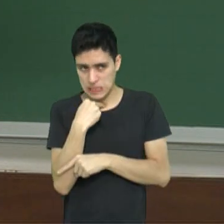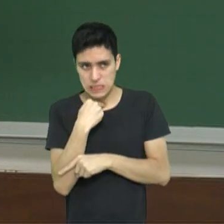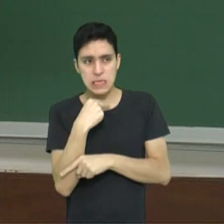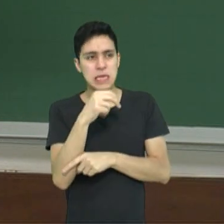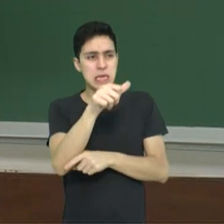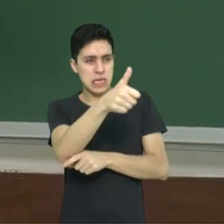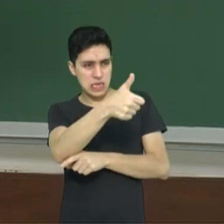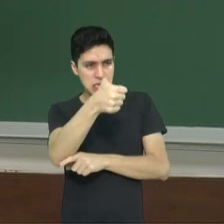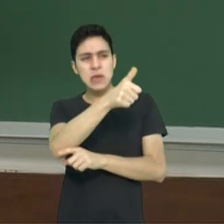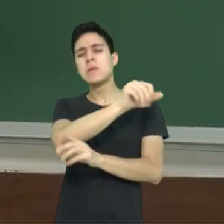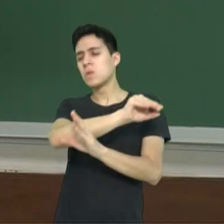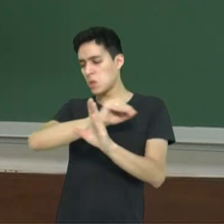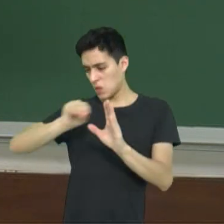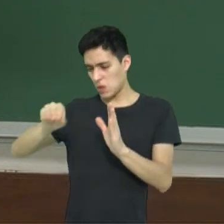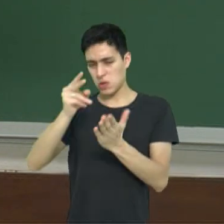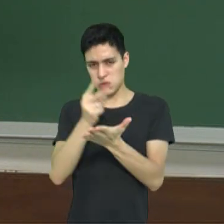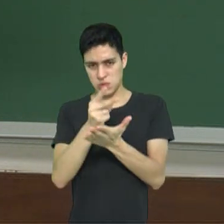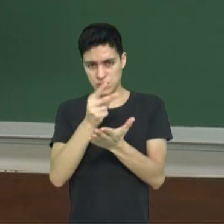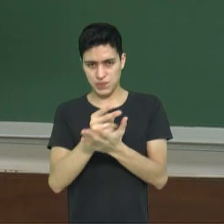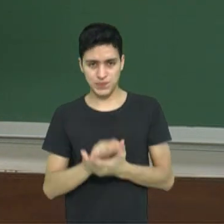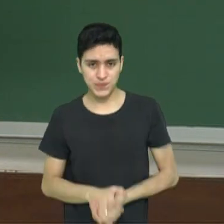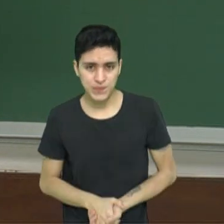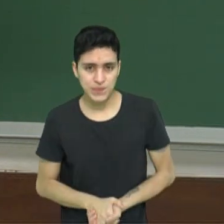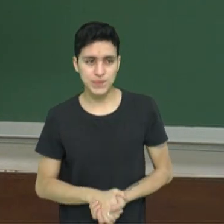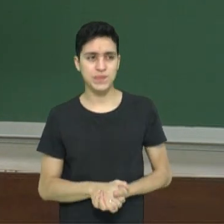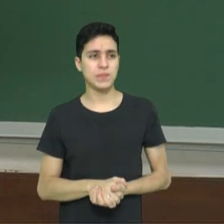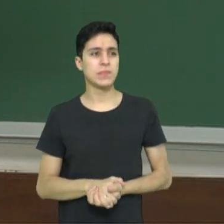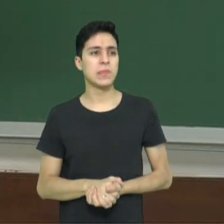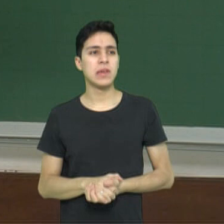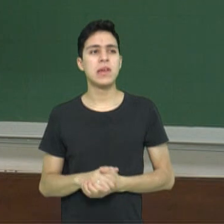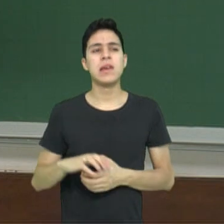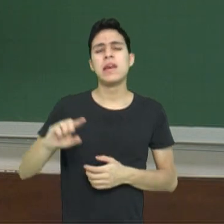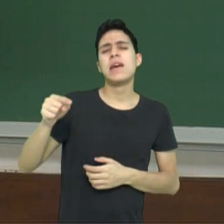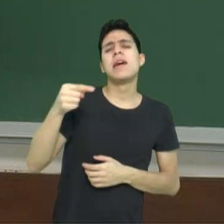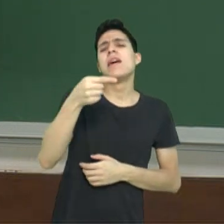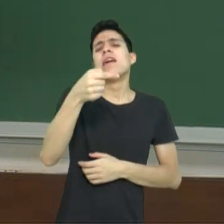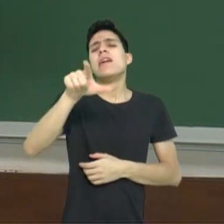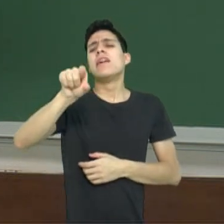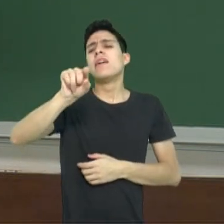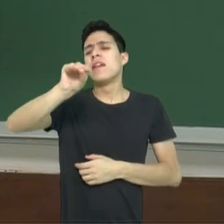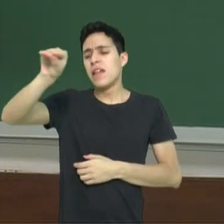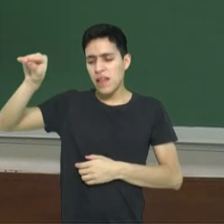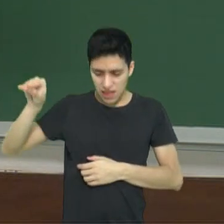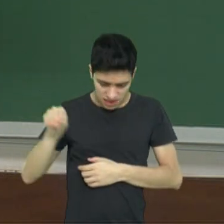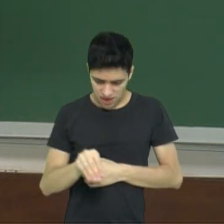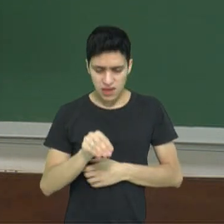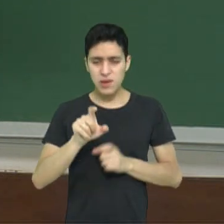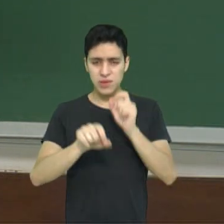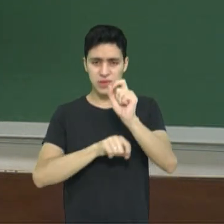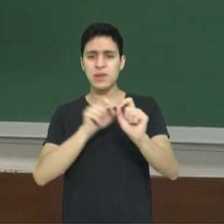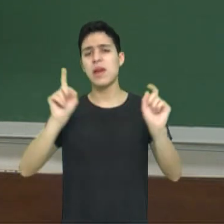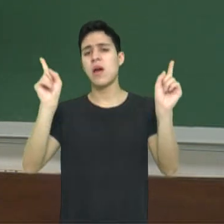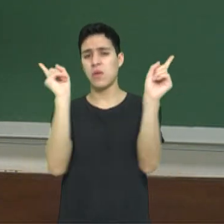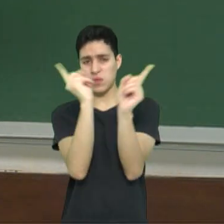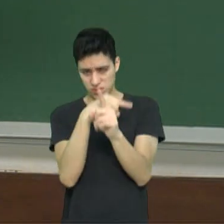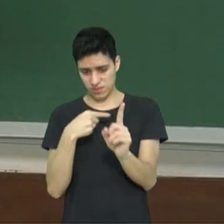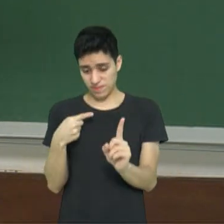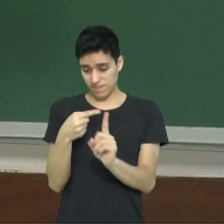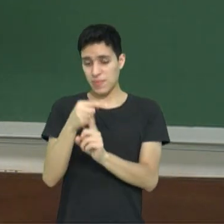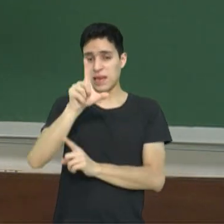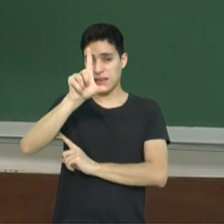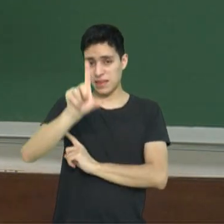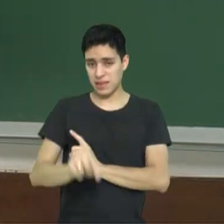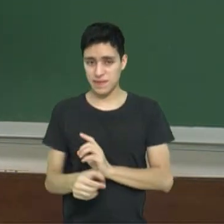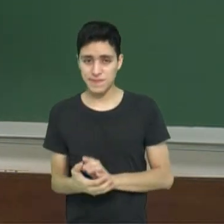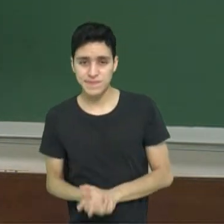estava por primeiro, copia ele por primeiro. E esse menos 10 passa para o outro lado com a operação inversa, mais